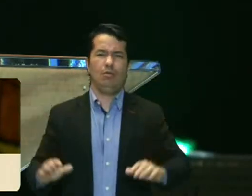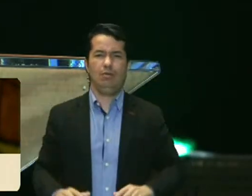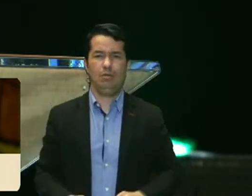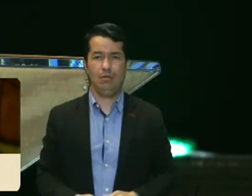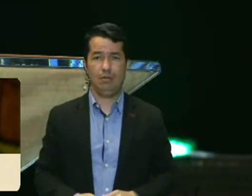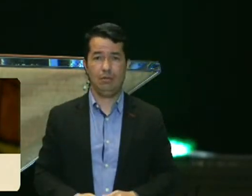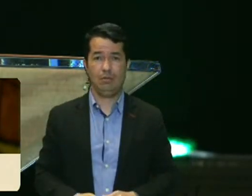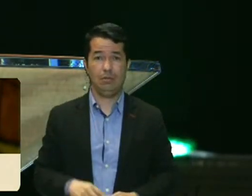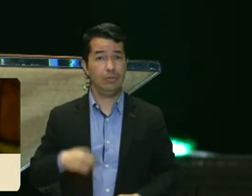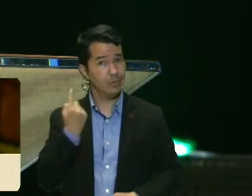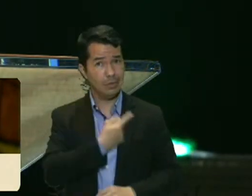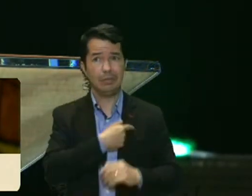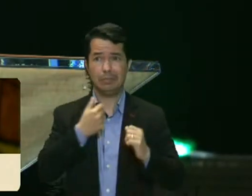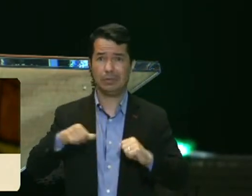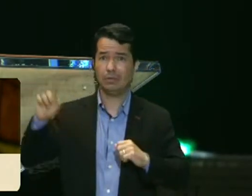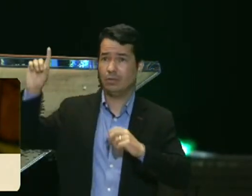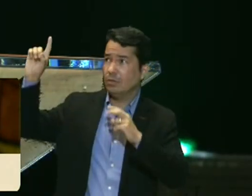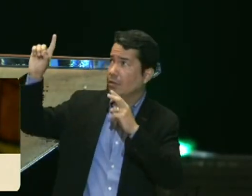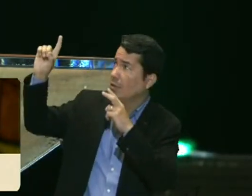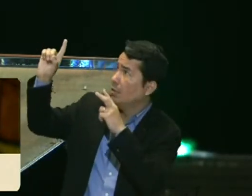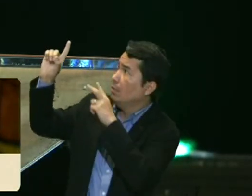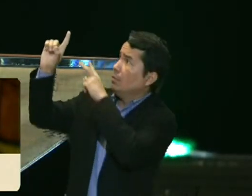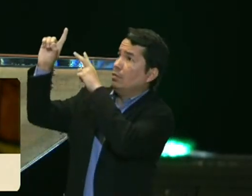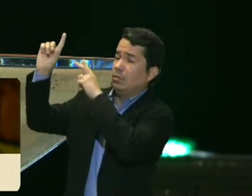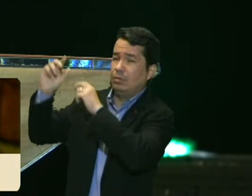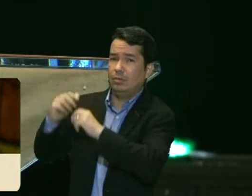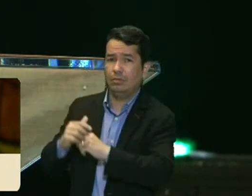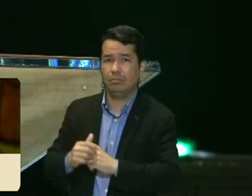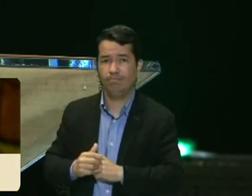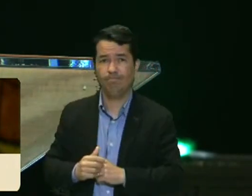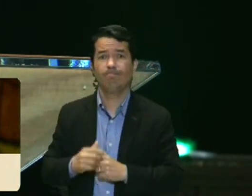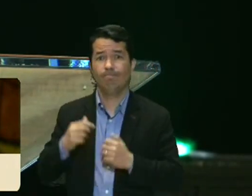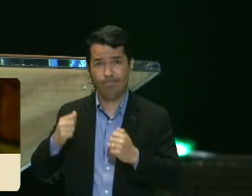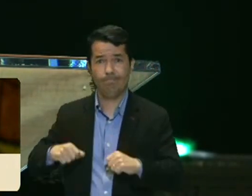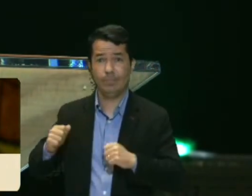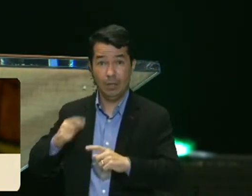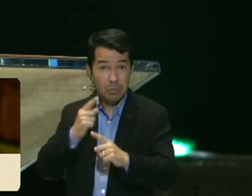Por isso, independente do momento que você esteja passando hoje,